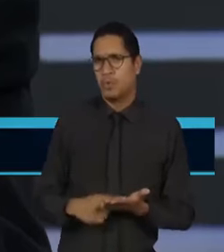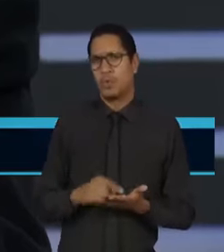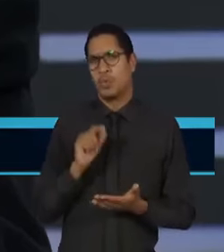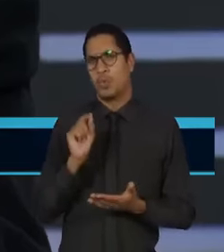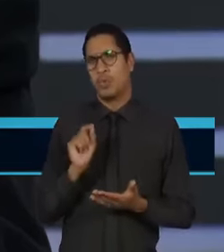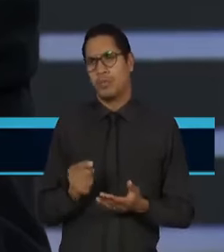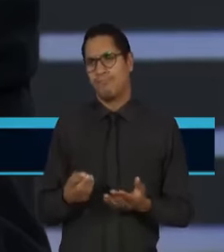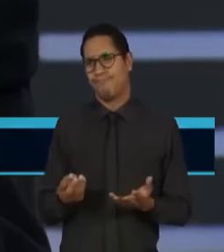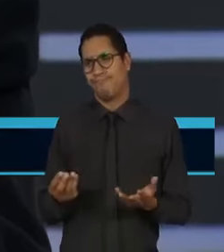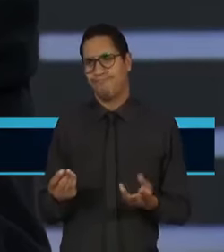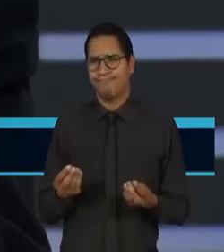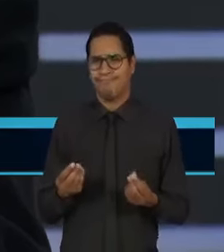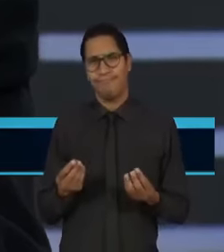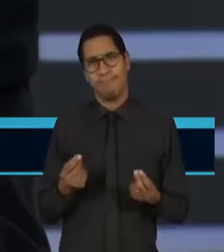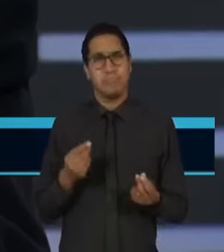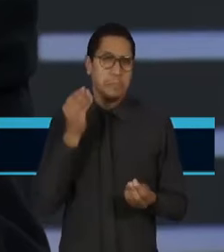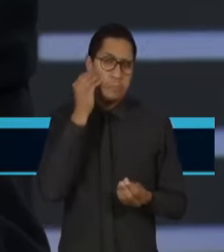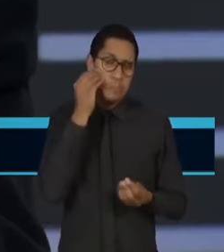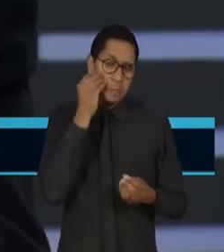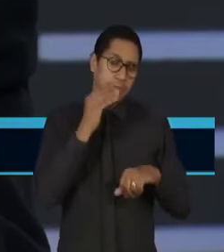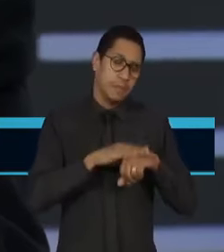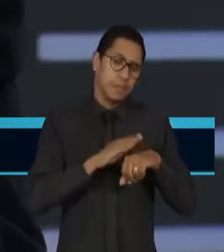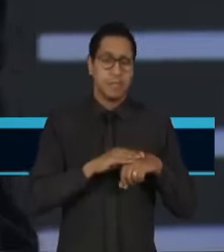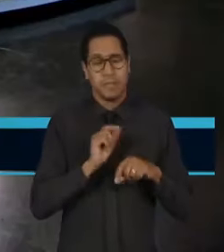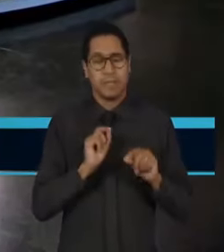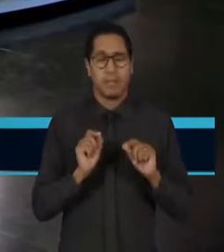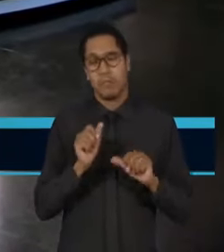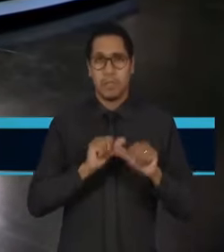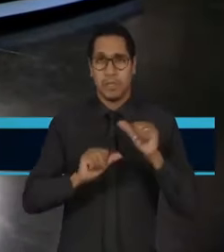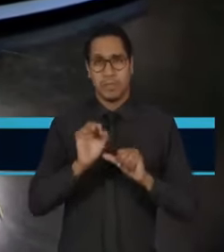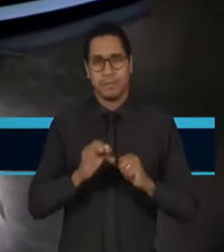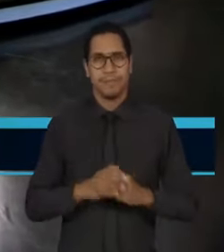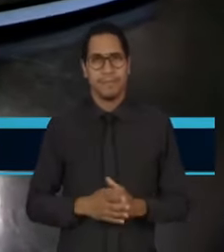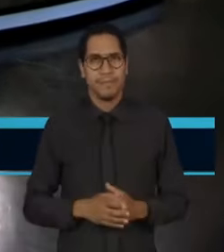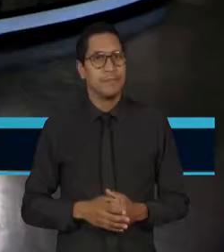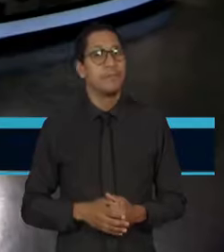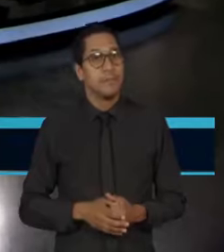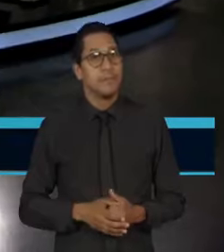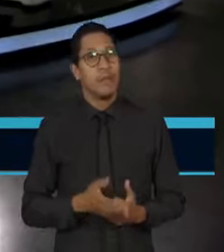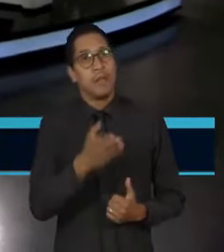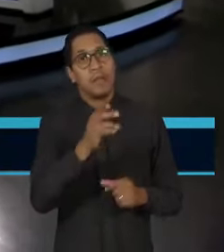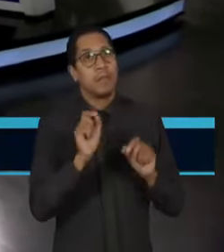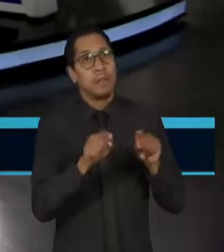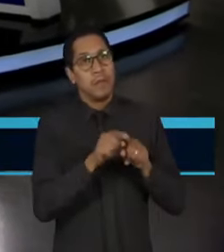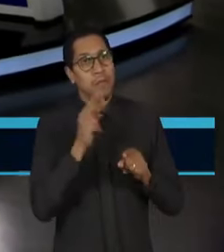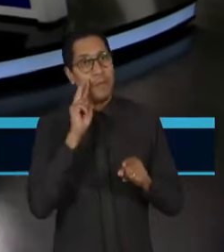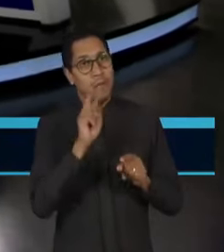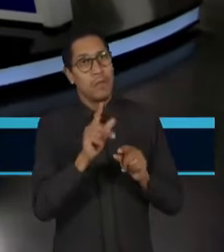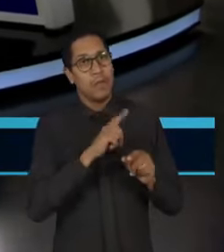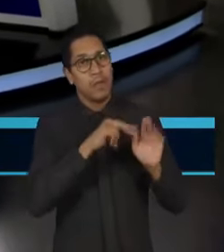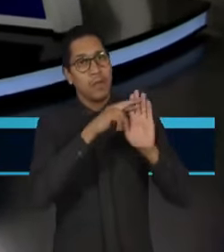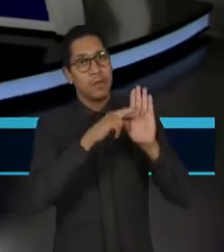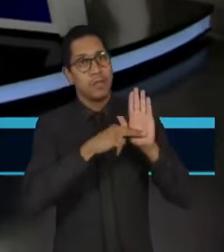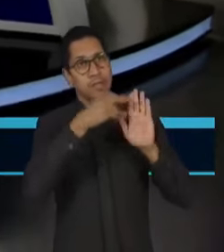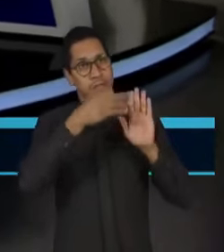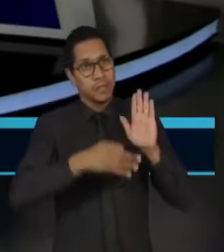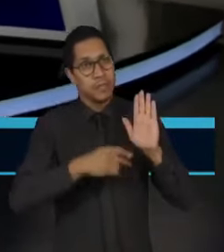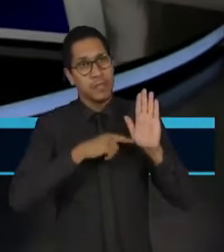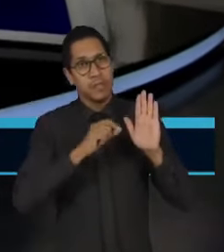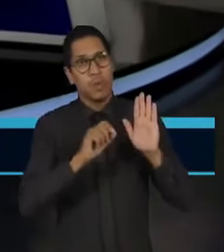coisas. Se for interessante fazer um revés, faz. E Oscar, que leitura você faria sobre a regulamentação ter recebido mais